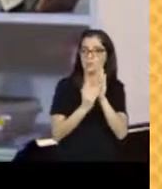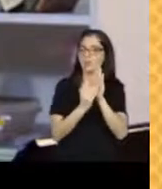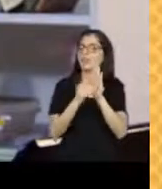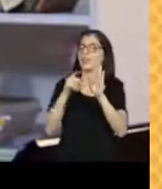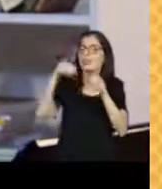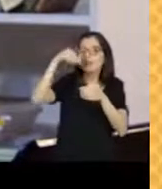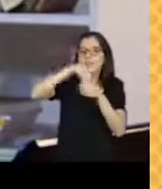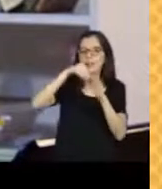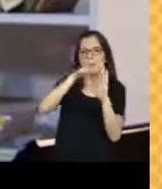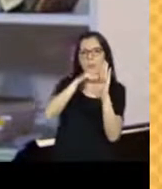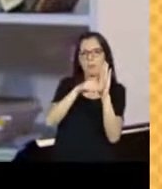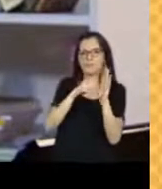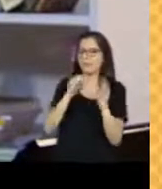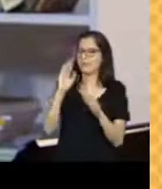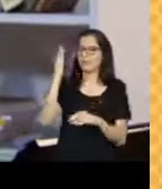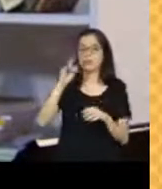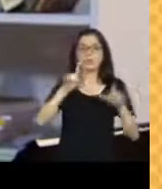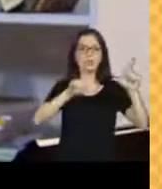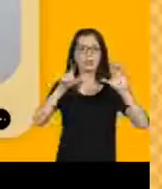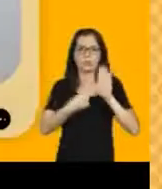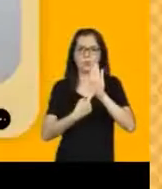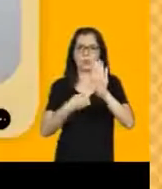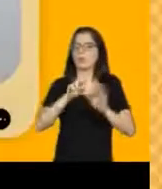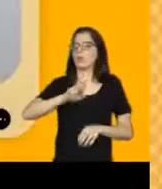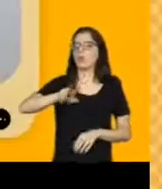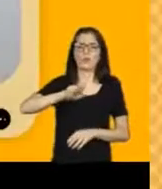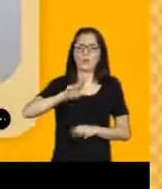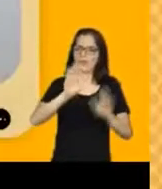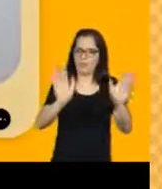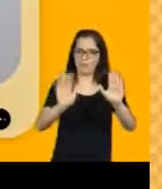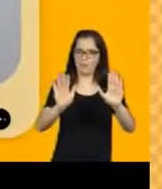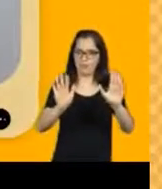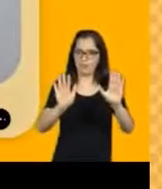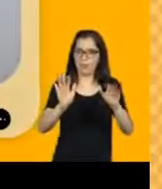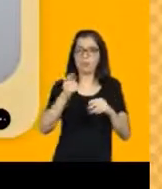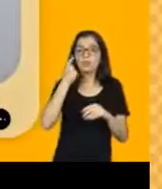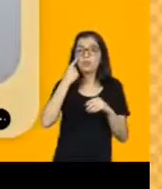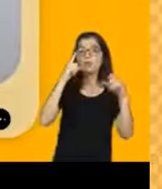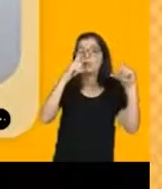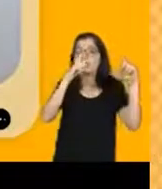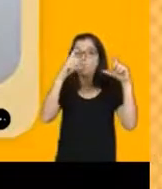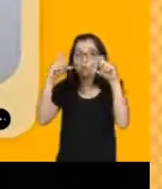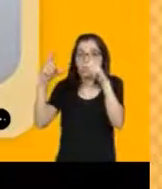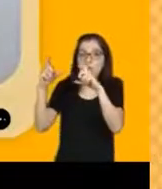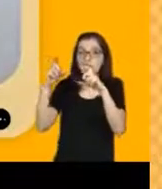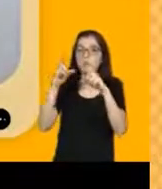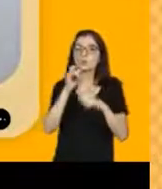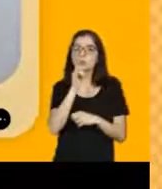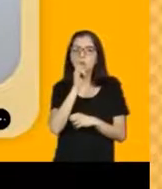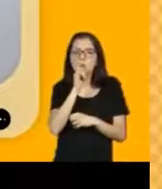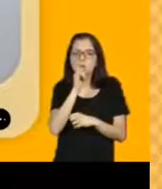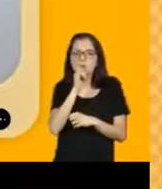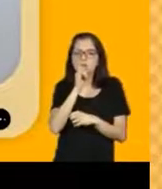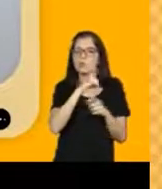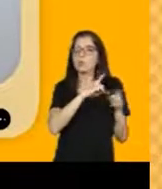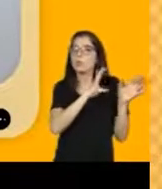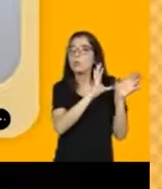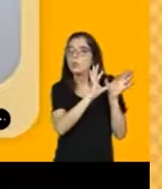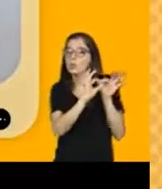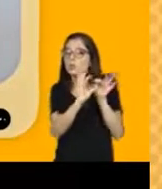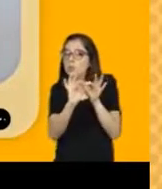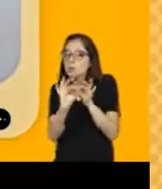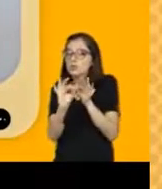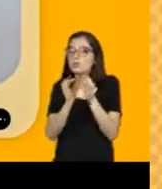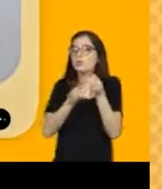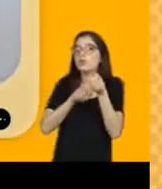ou enganoso. Ou então você pega, por exemplo, uma foto tirada dentro, uma foto de um contexto, né, enfim, de